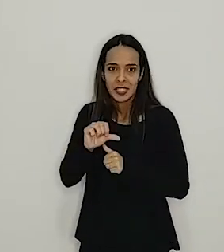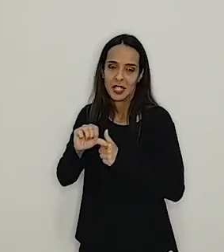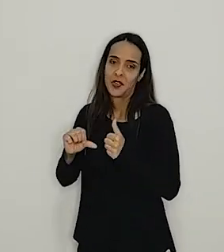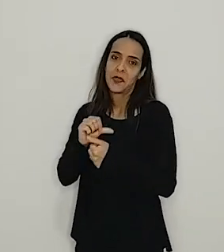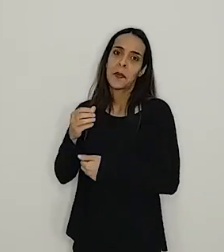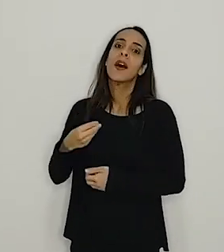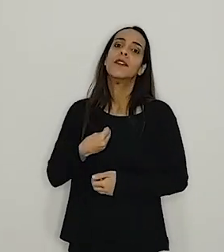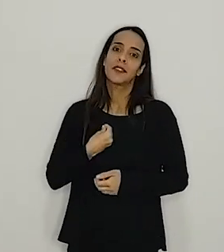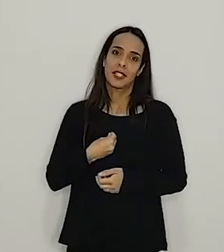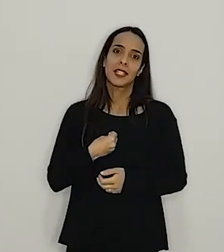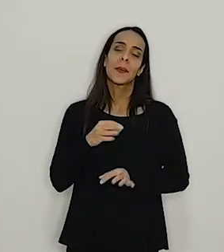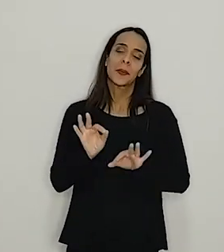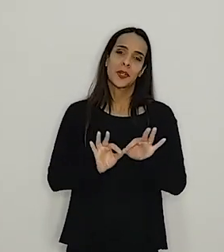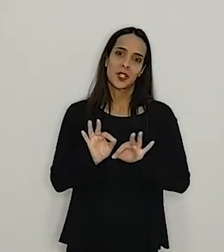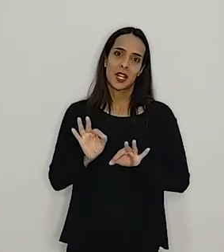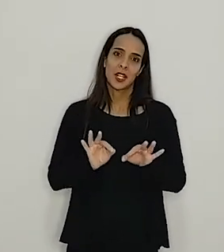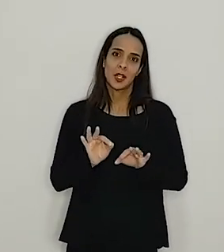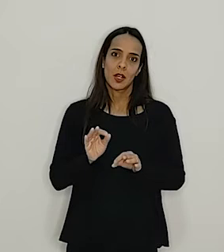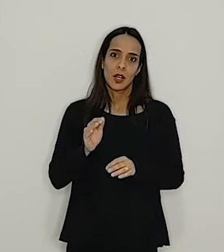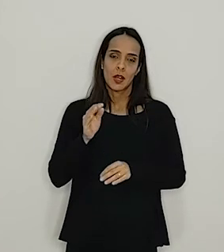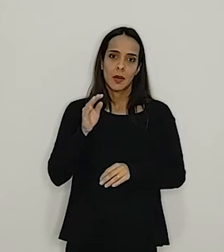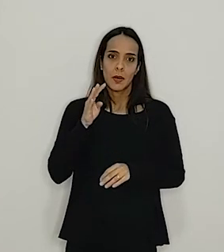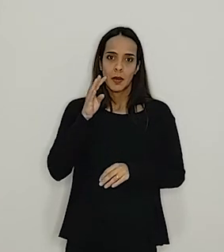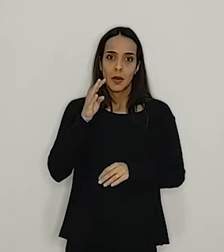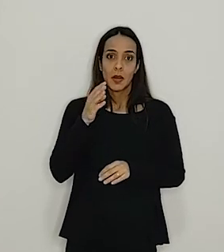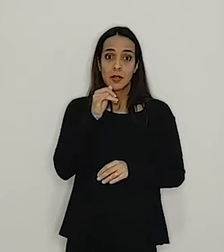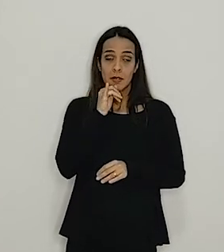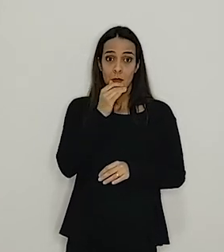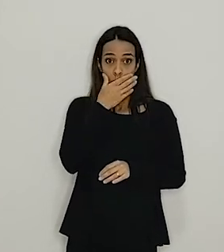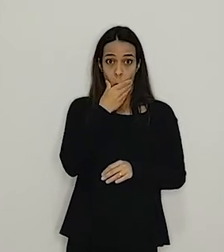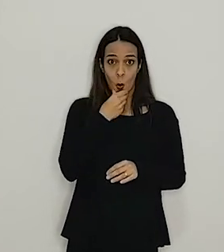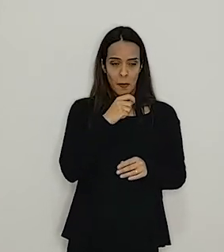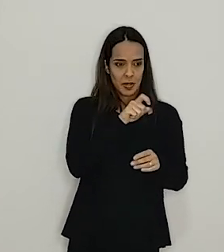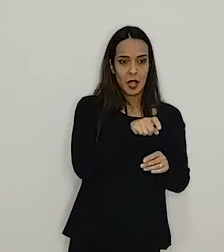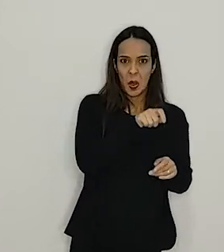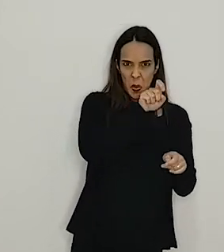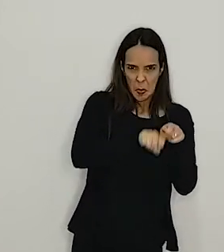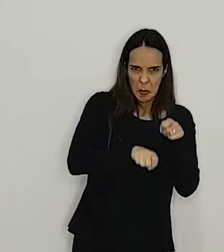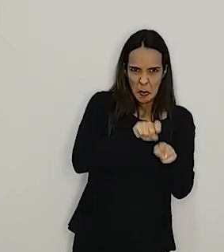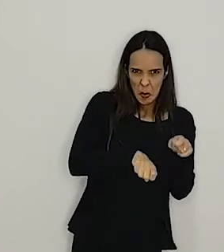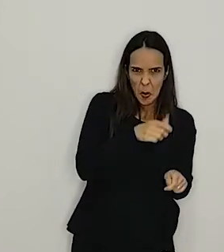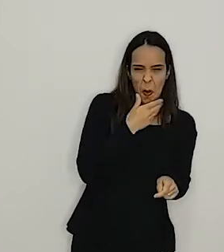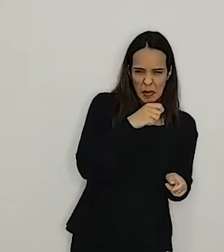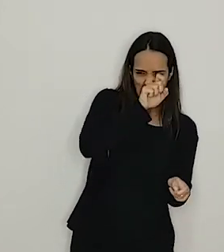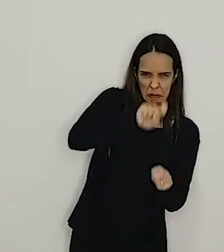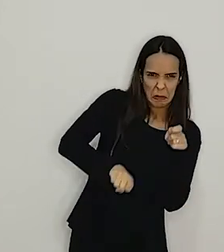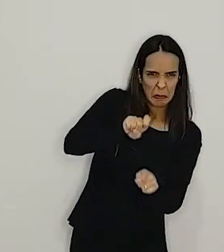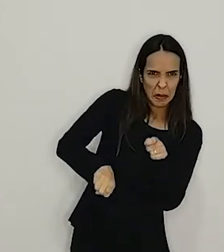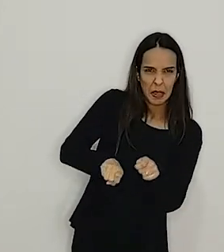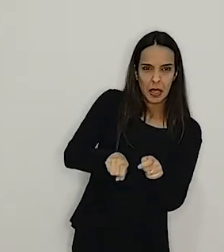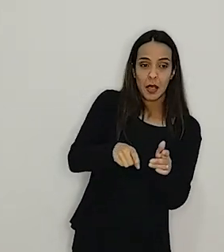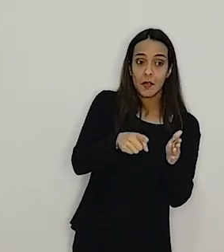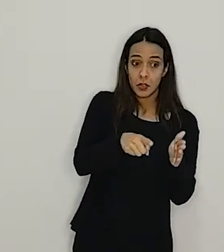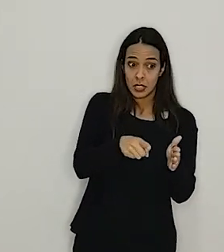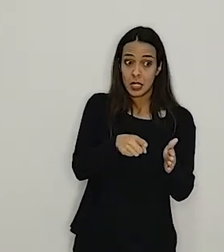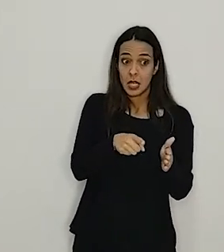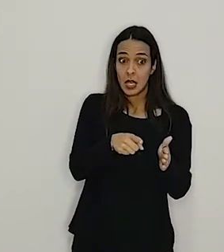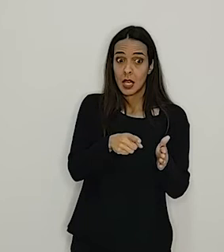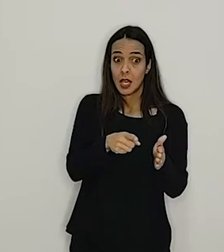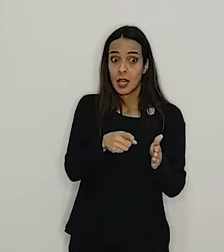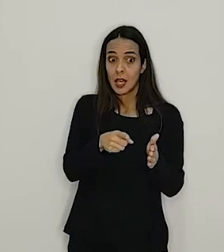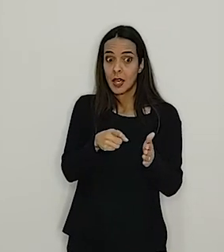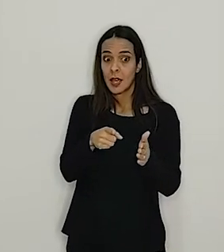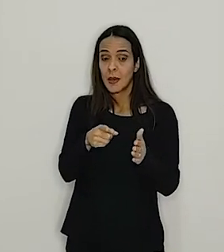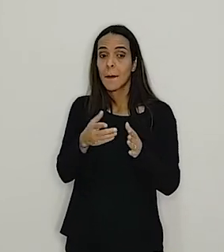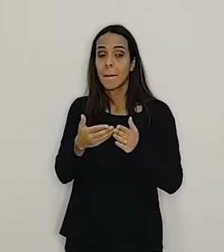transformação de vida, né? Ok, abusador, venha como um abusador. Aqui você vai ter espaço para poder falar sobre isso,